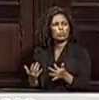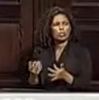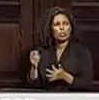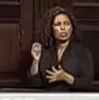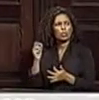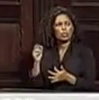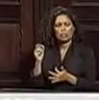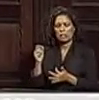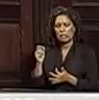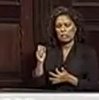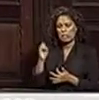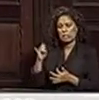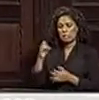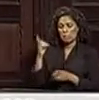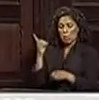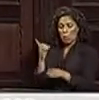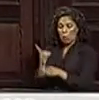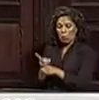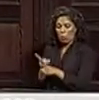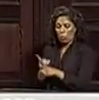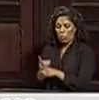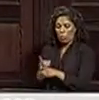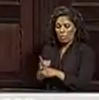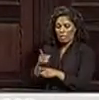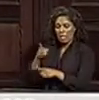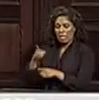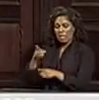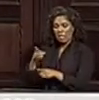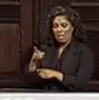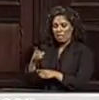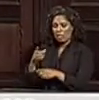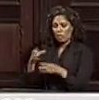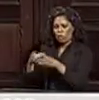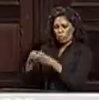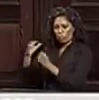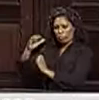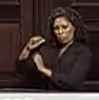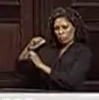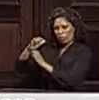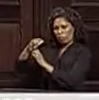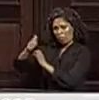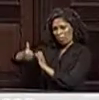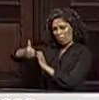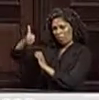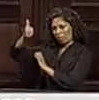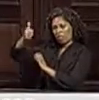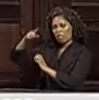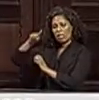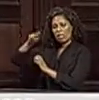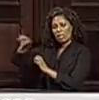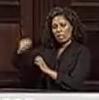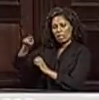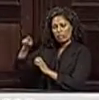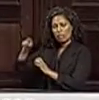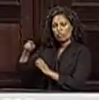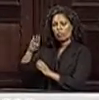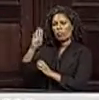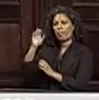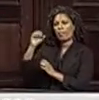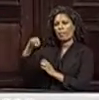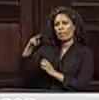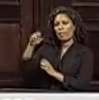as petroleiras internacionais, aqui no Rio de Janeiro, ter qualquer forma de adesão. Então, eu